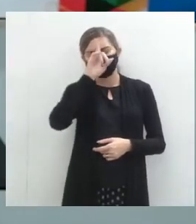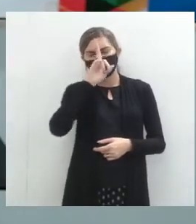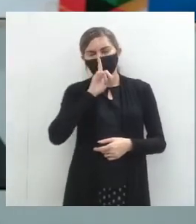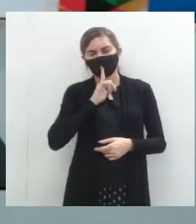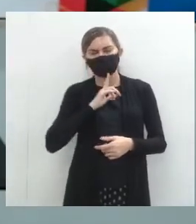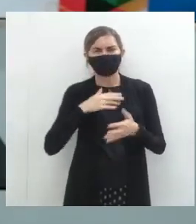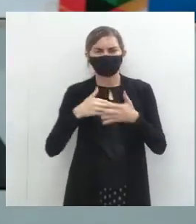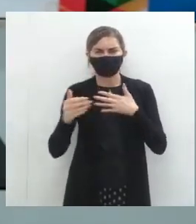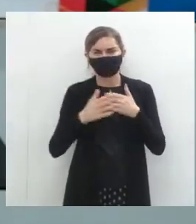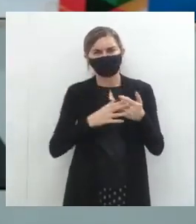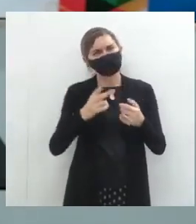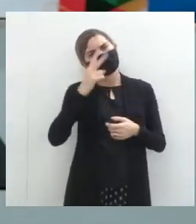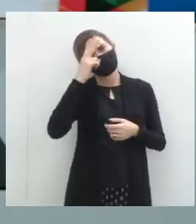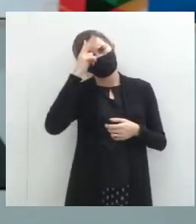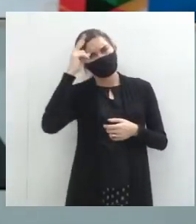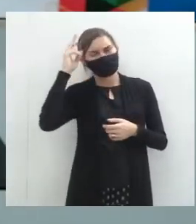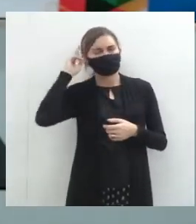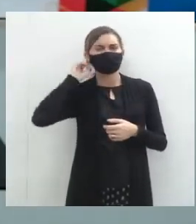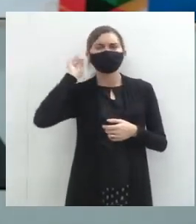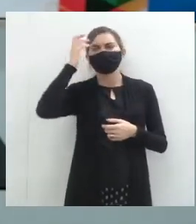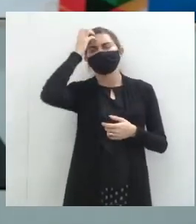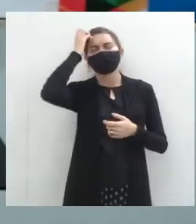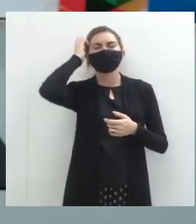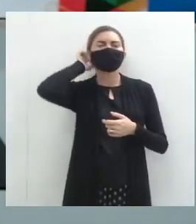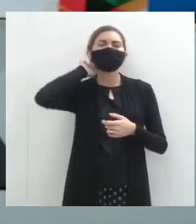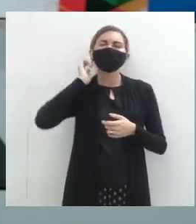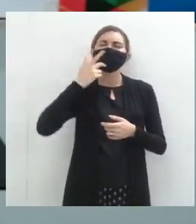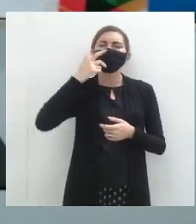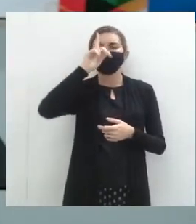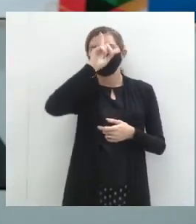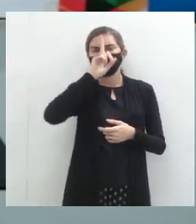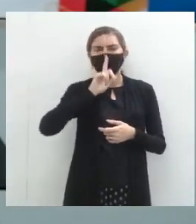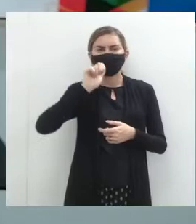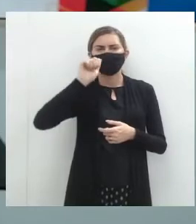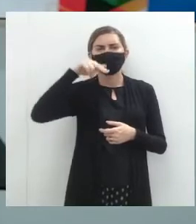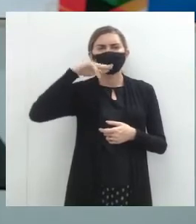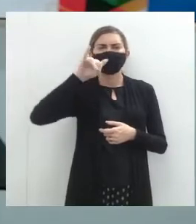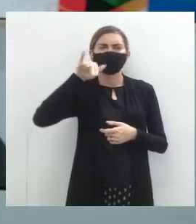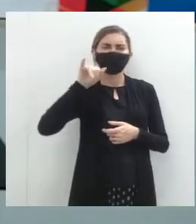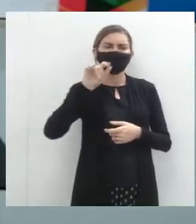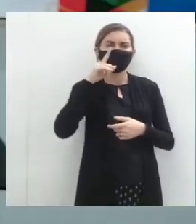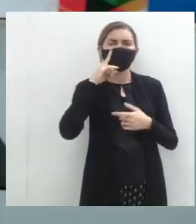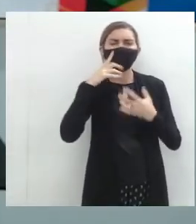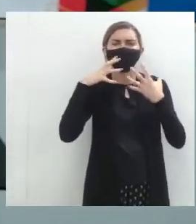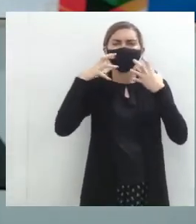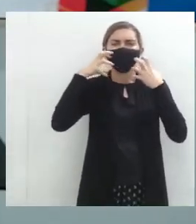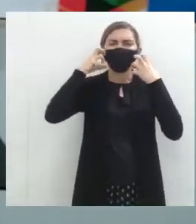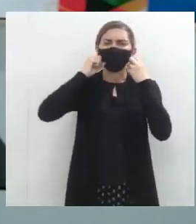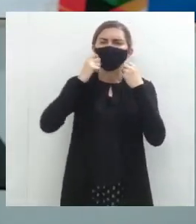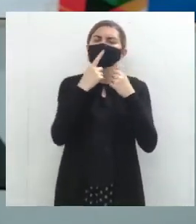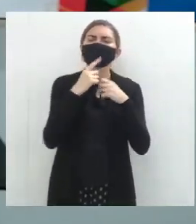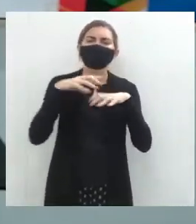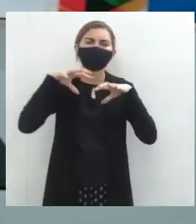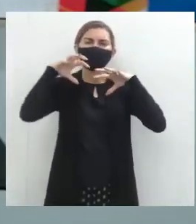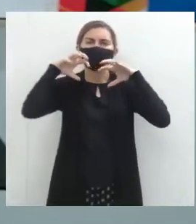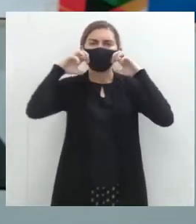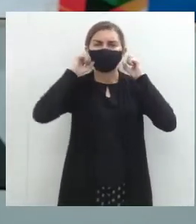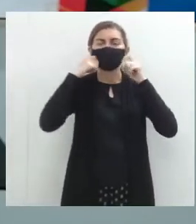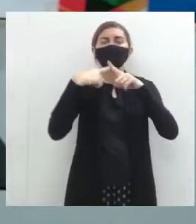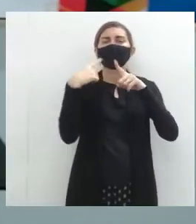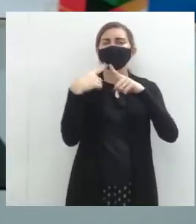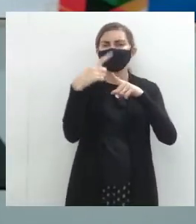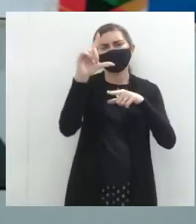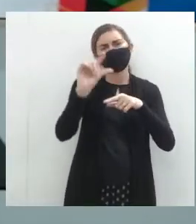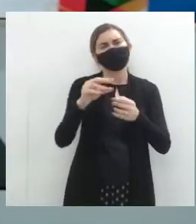qualquer questão de vestibular que você pegar por aí falando de anemia, a anemia é uma baixa de hemoglobina. Por quê? Porque tu tá